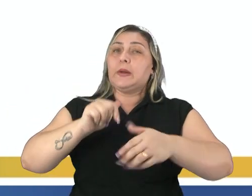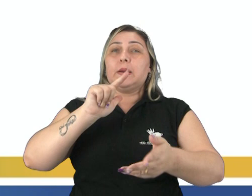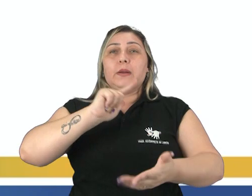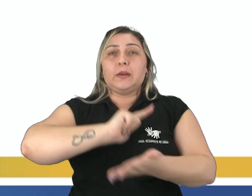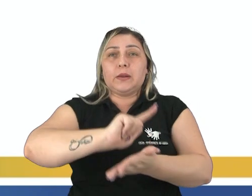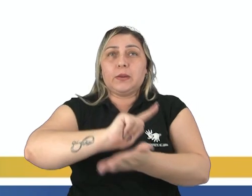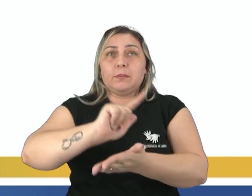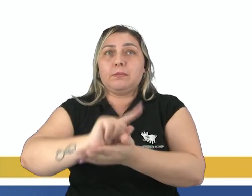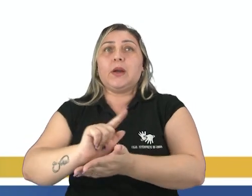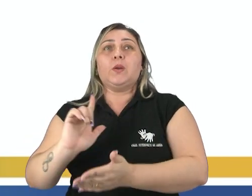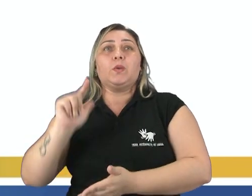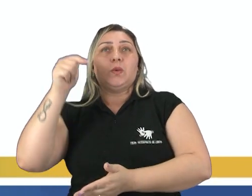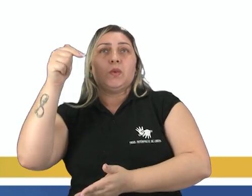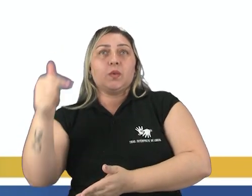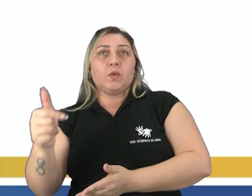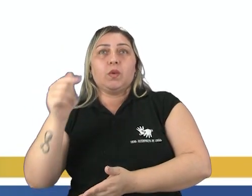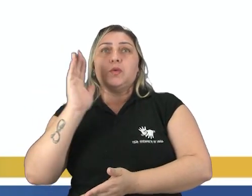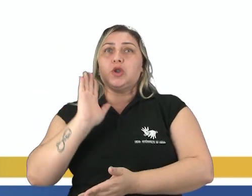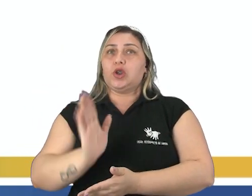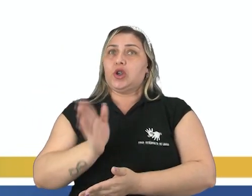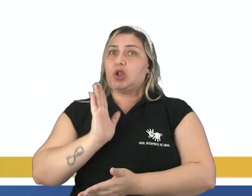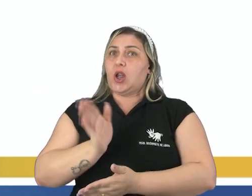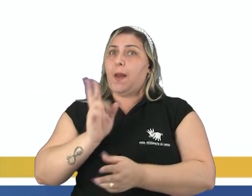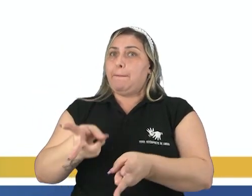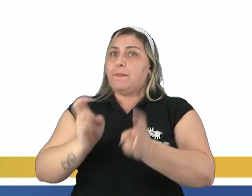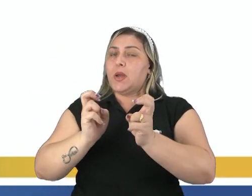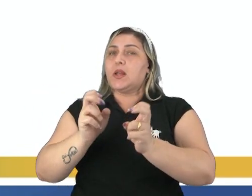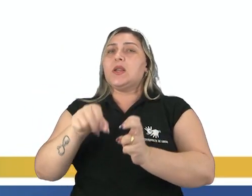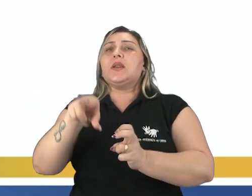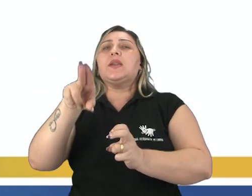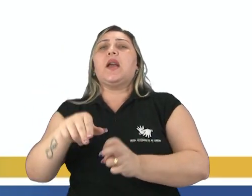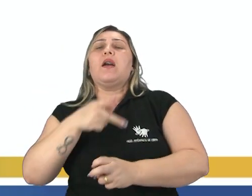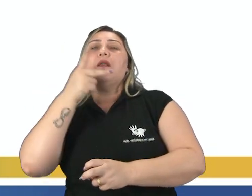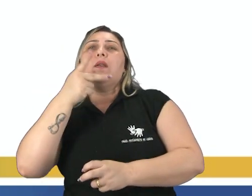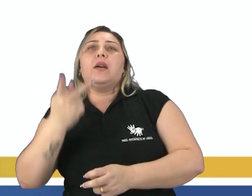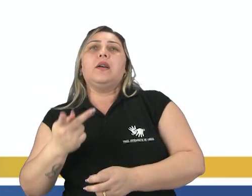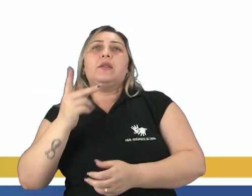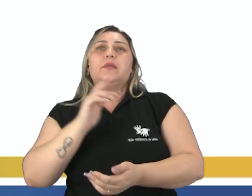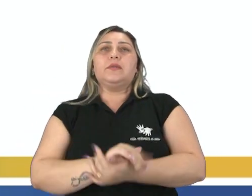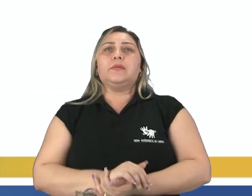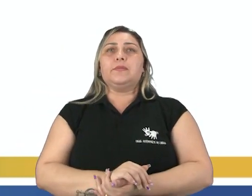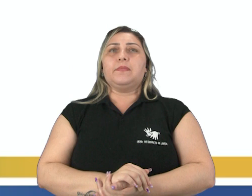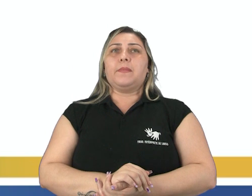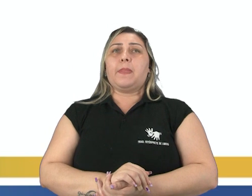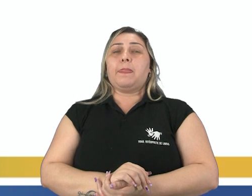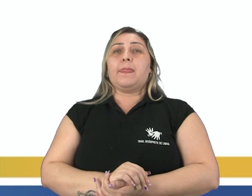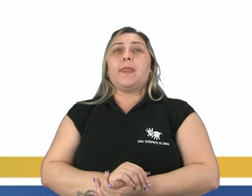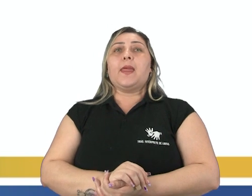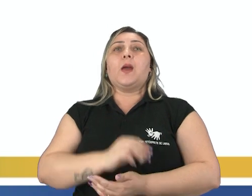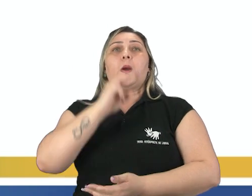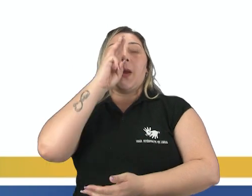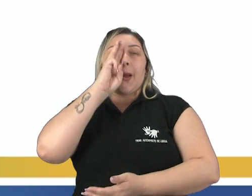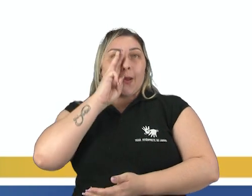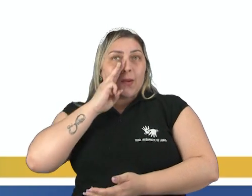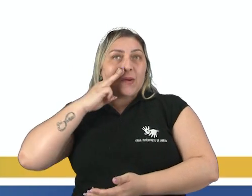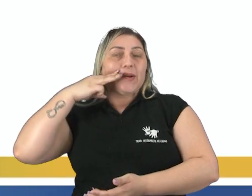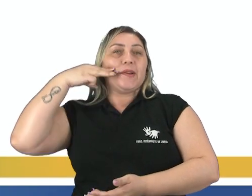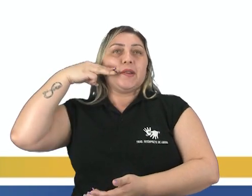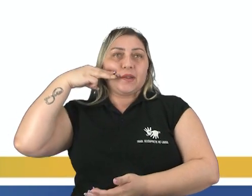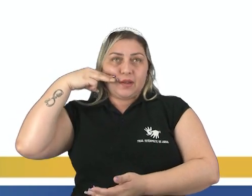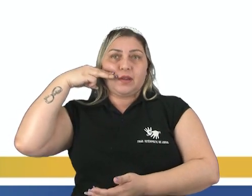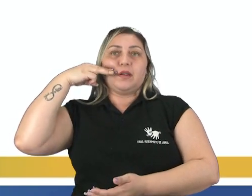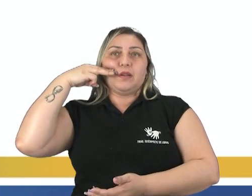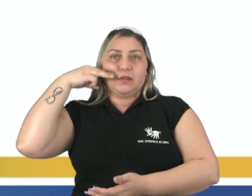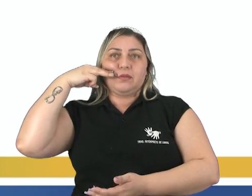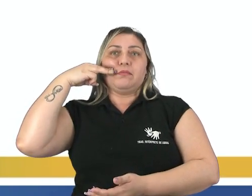quadrinho, nós já percebemos de quem é essa fala. Aí o que acontece? O Cascão, ele diz, tô com os